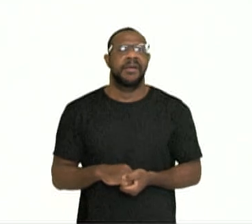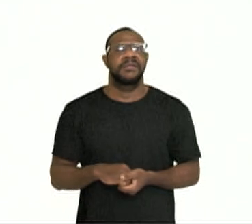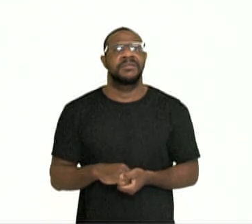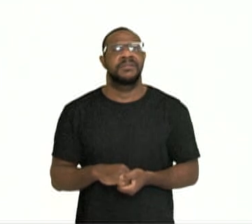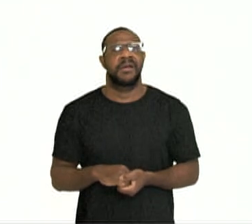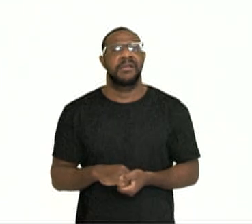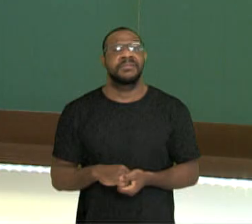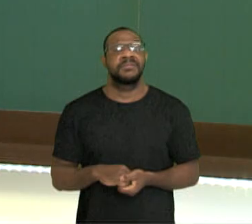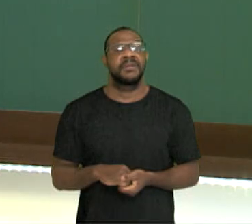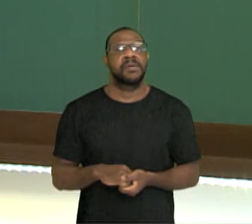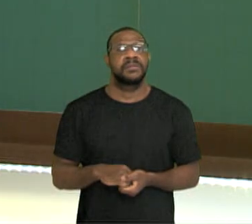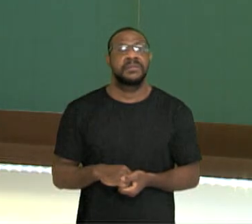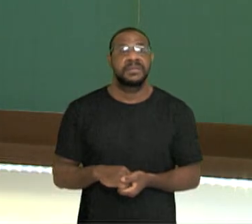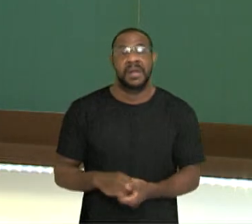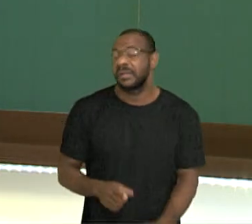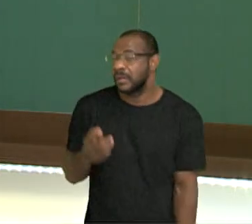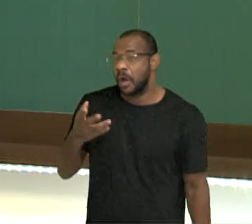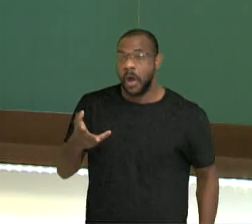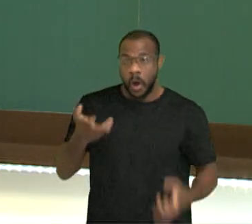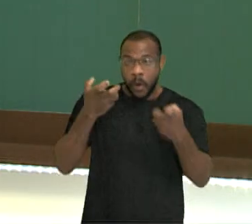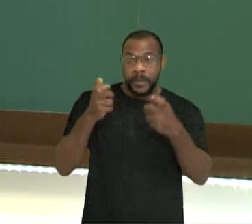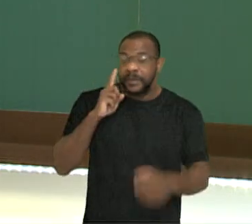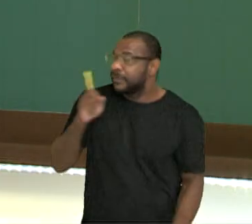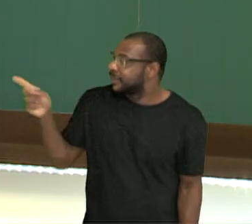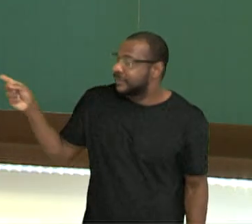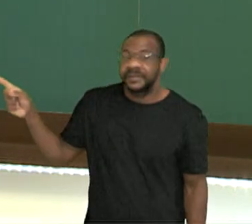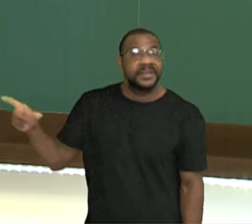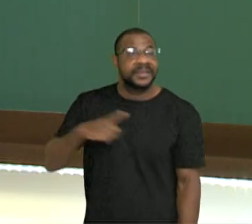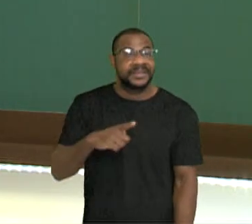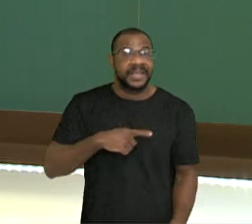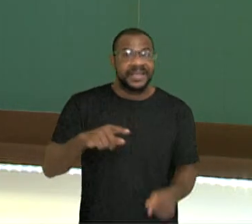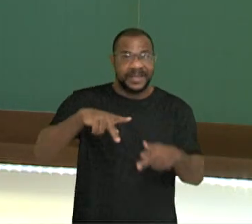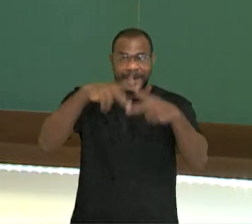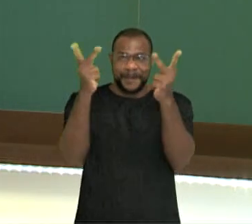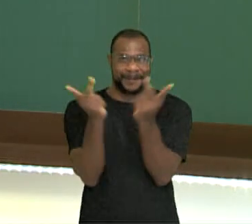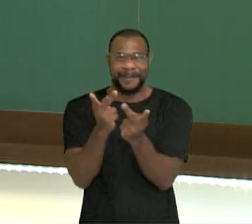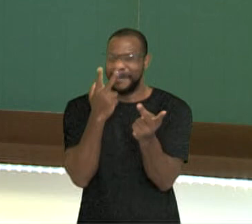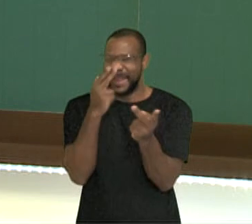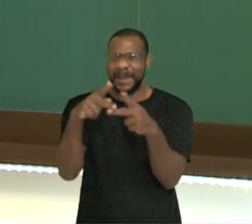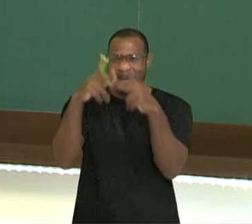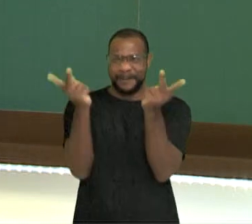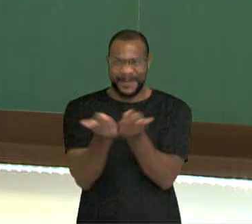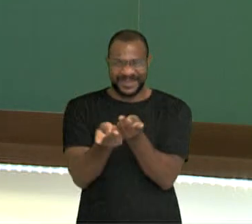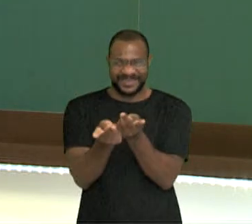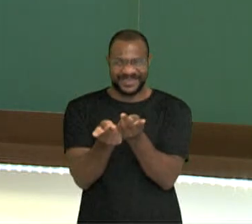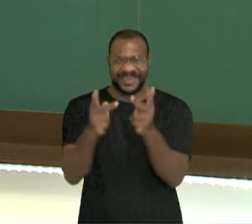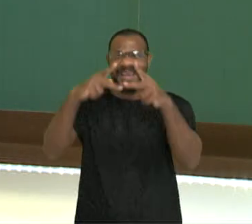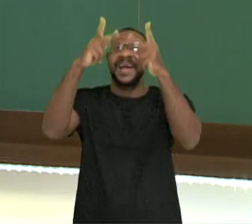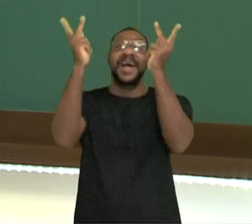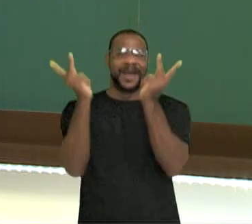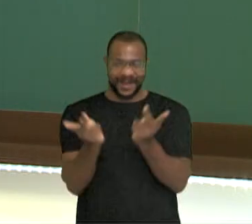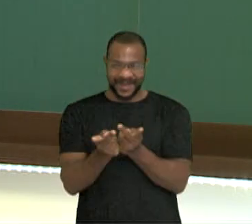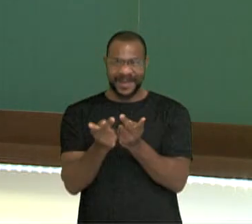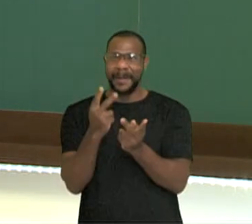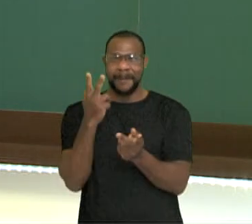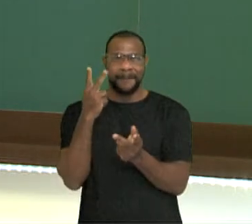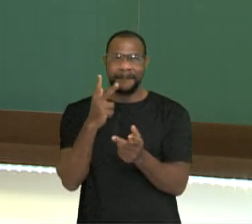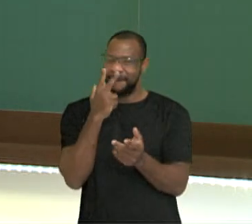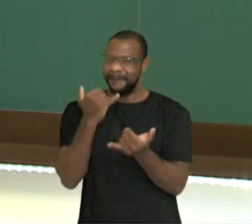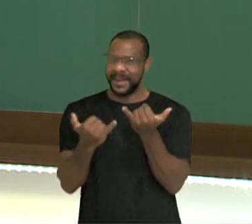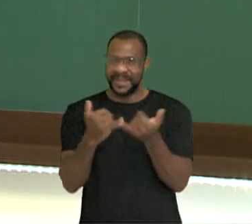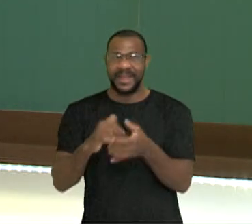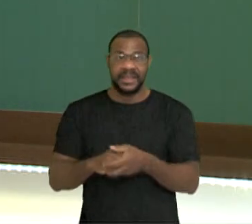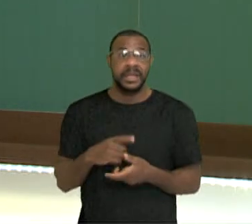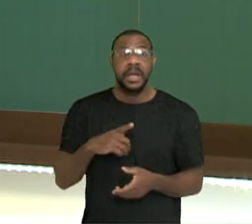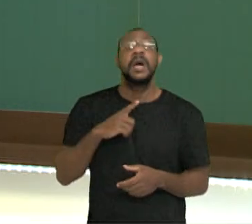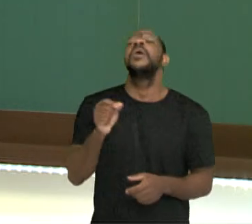diante. Então, observe aqui, ó, temos, por exemplo, o gráfico pizza ou circular, né? Então, o formato, ele apresenta uma